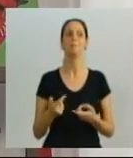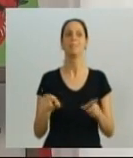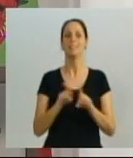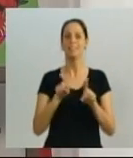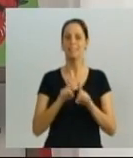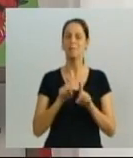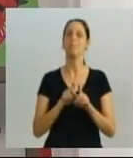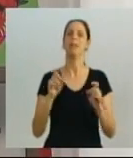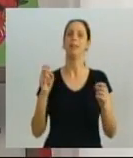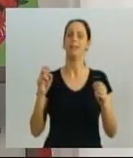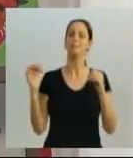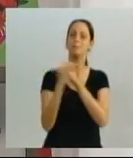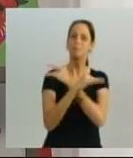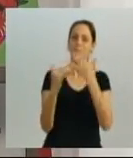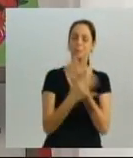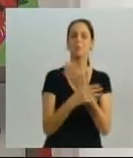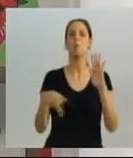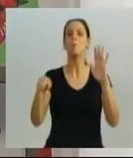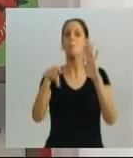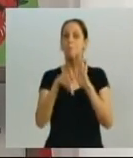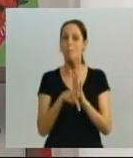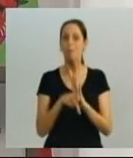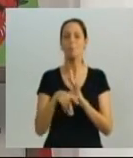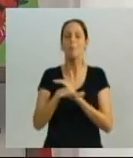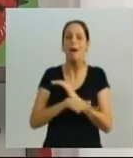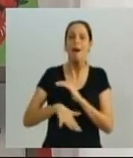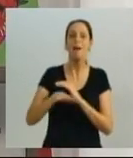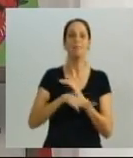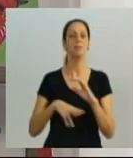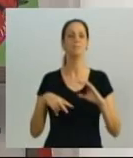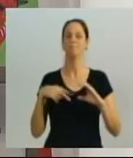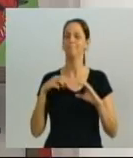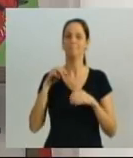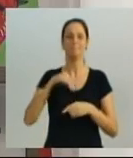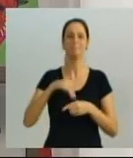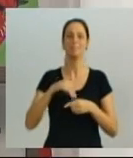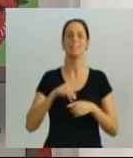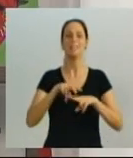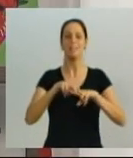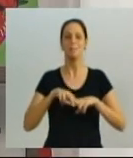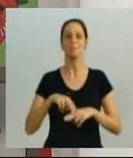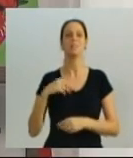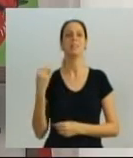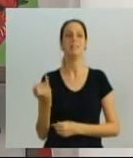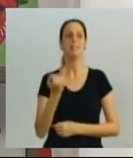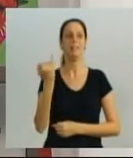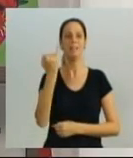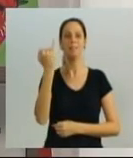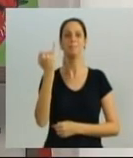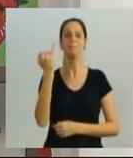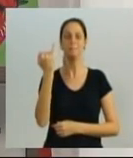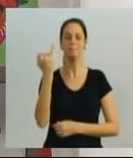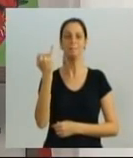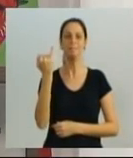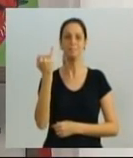corredores do Paço Municipal. Então, é de extrema importância essa sua proposta de